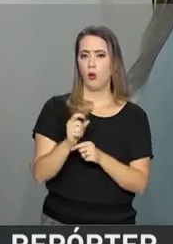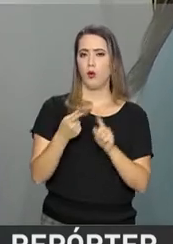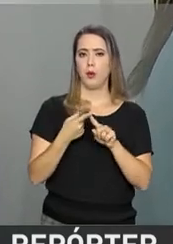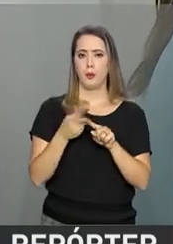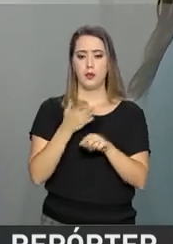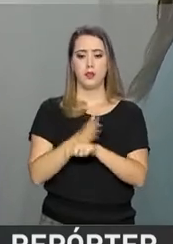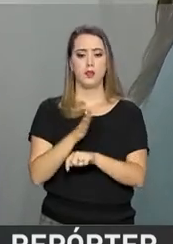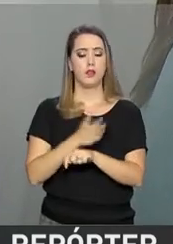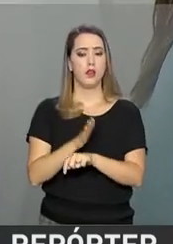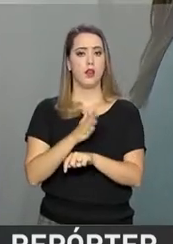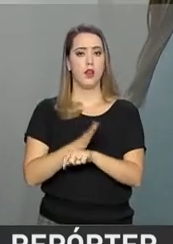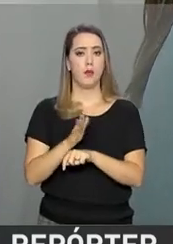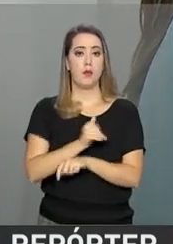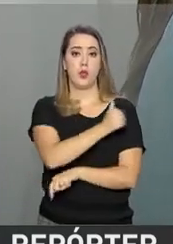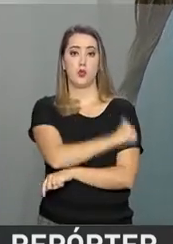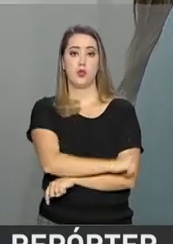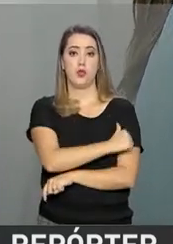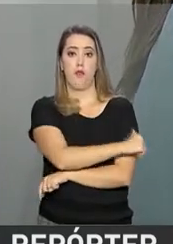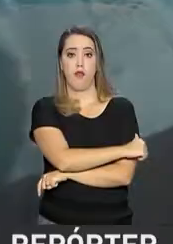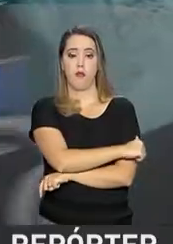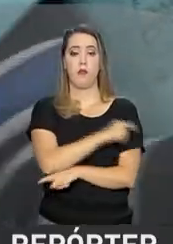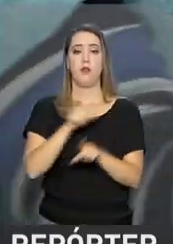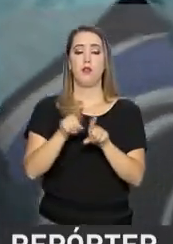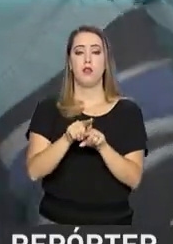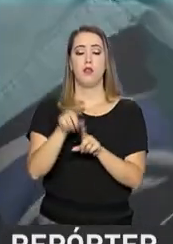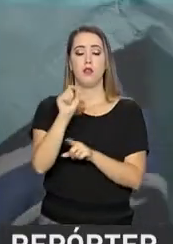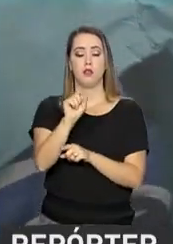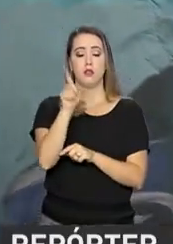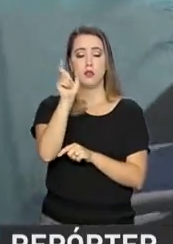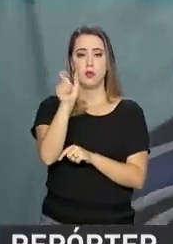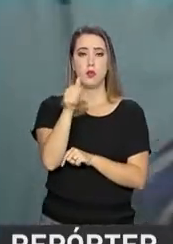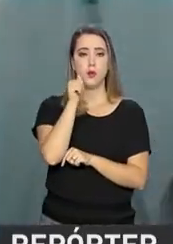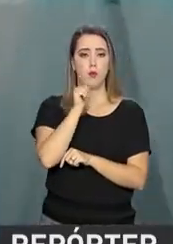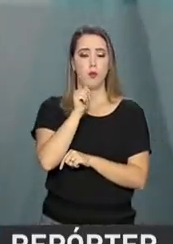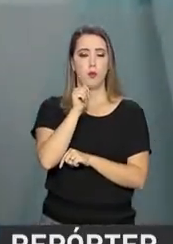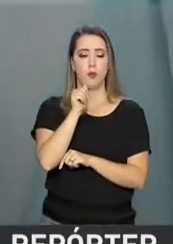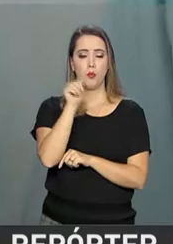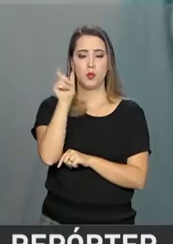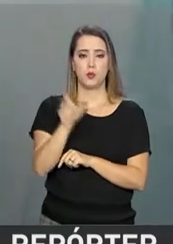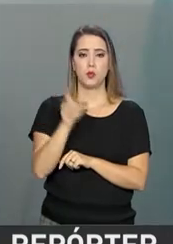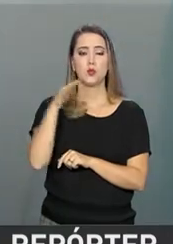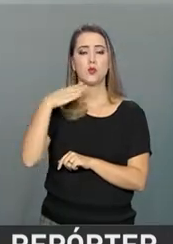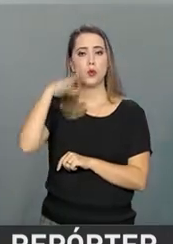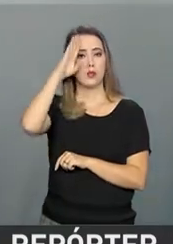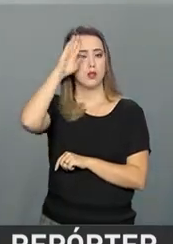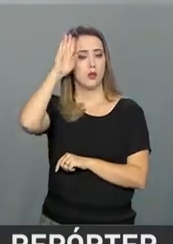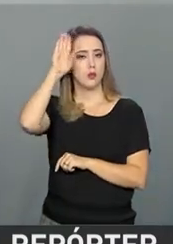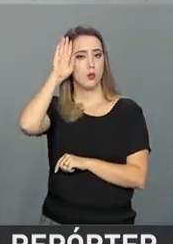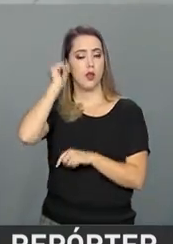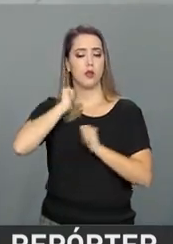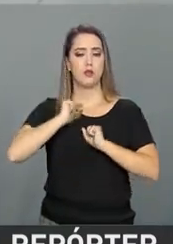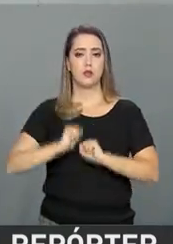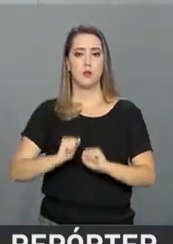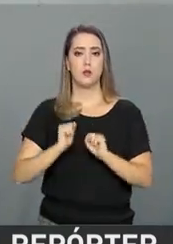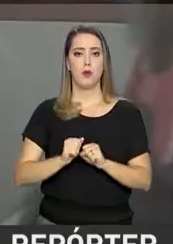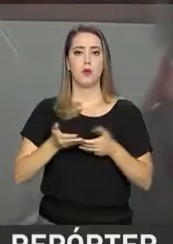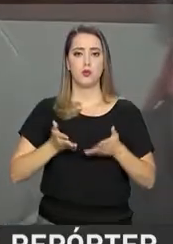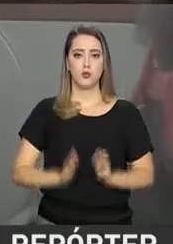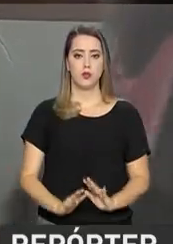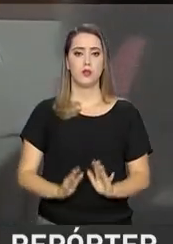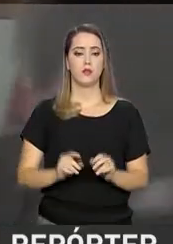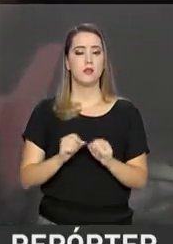enfermeiras obstétricas e de obstetrizes que são profissionais com o ensino superior capacitadas para realizar os partos